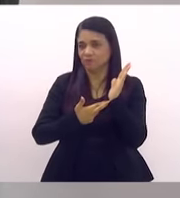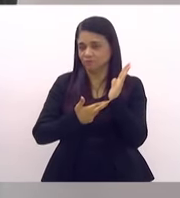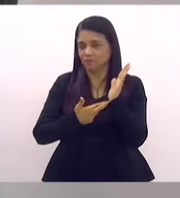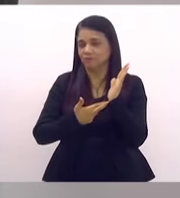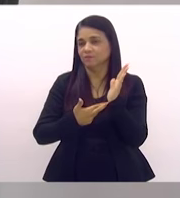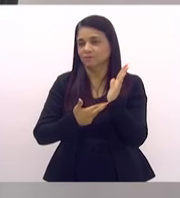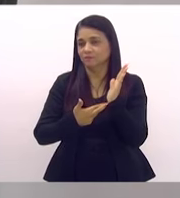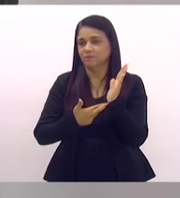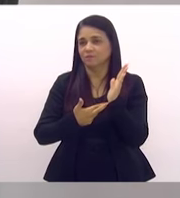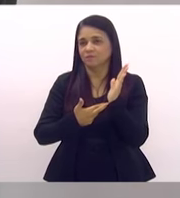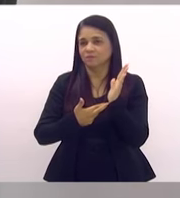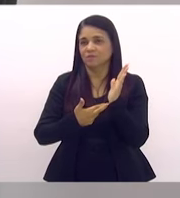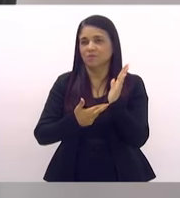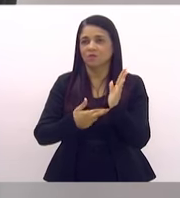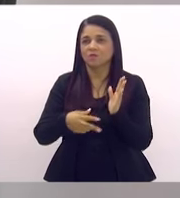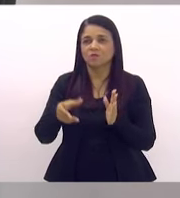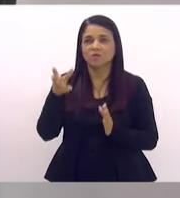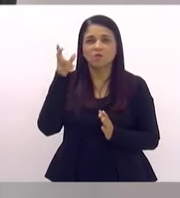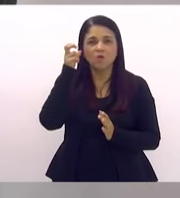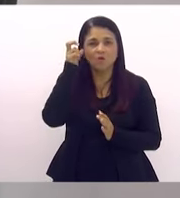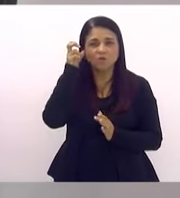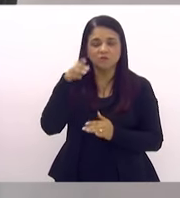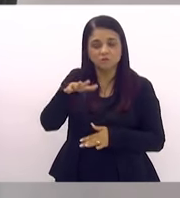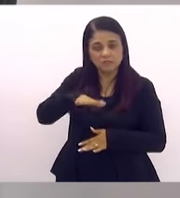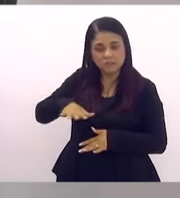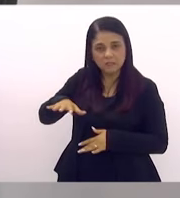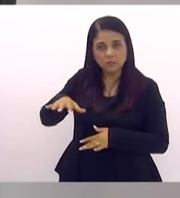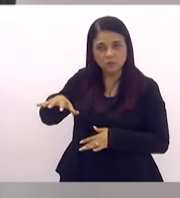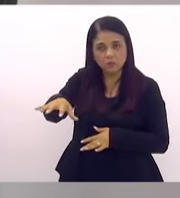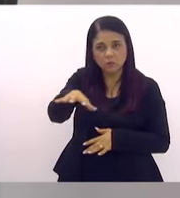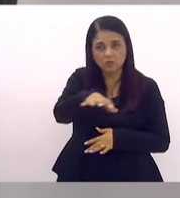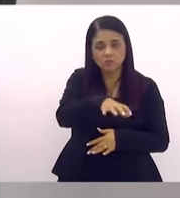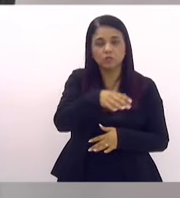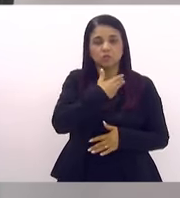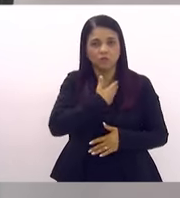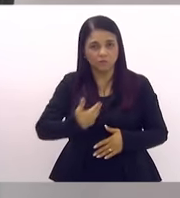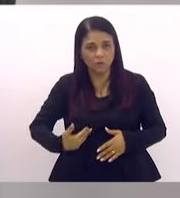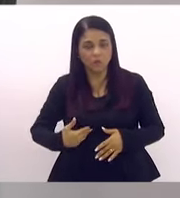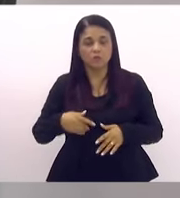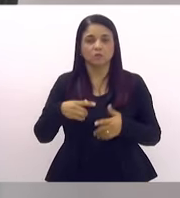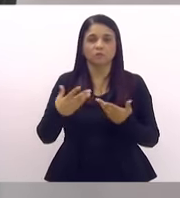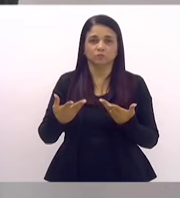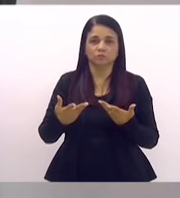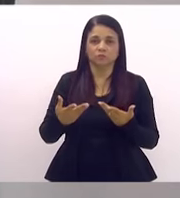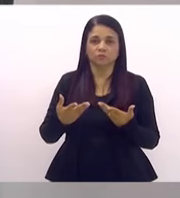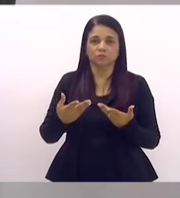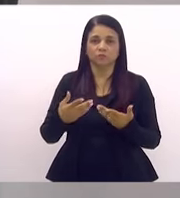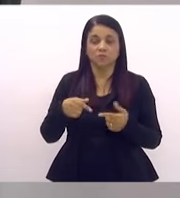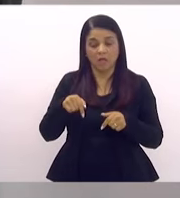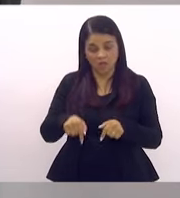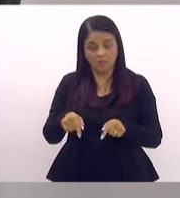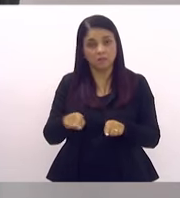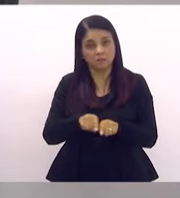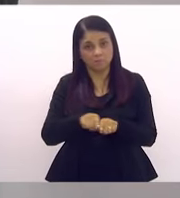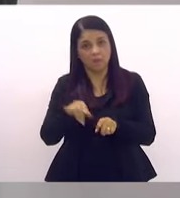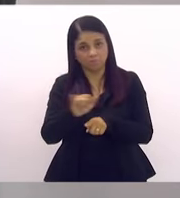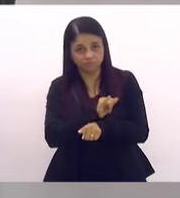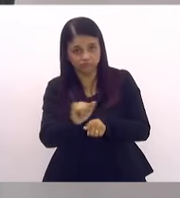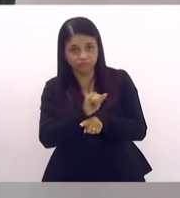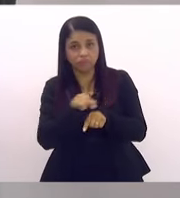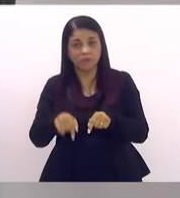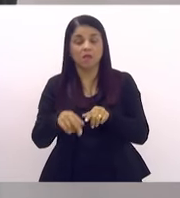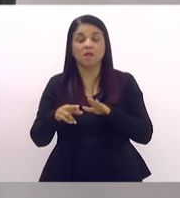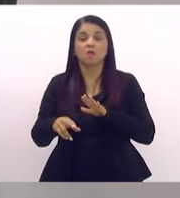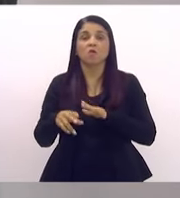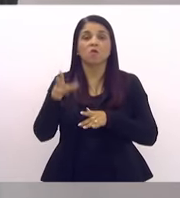também, ouvindo os setores de governo, os setores produtivos, esse aqui seguiu a mesma mecânica. A gente ouviu as representações